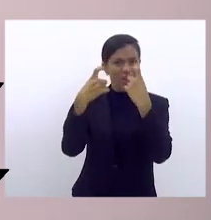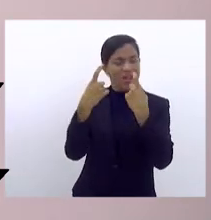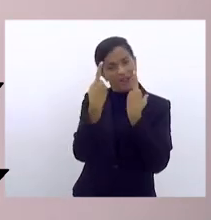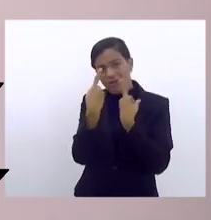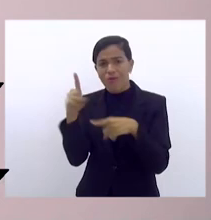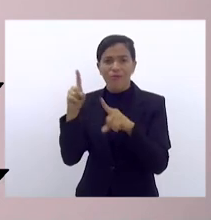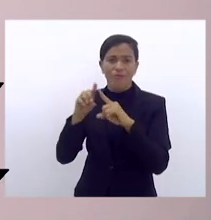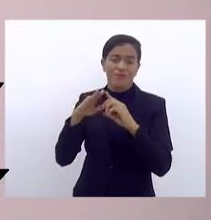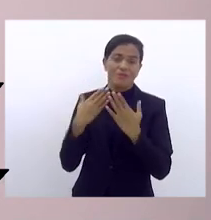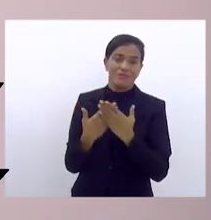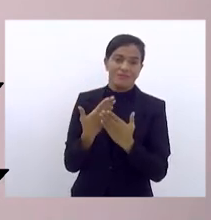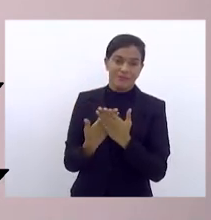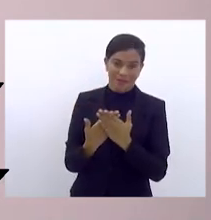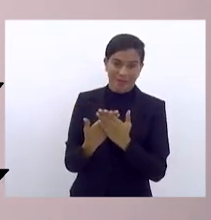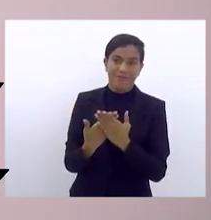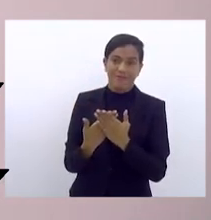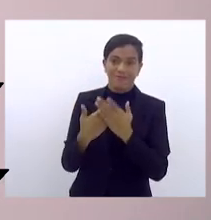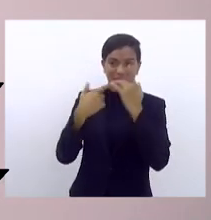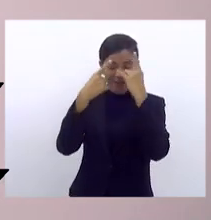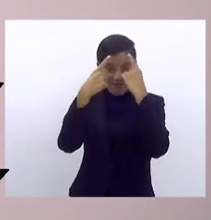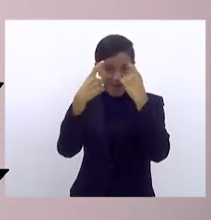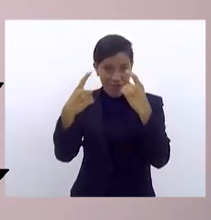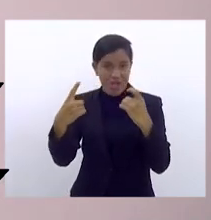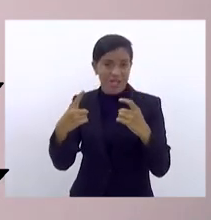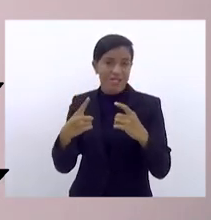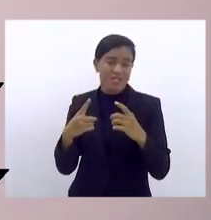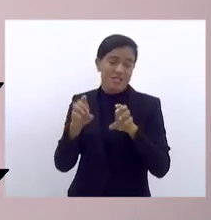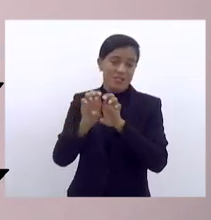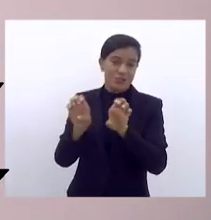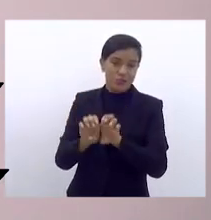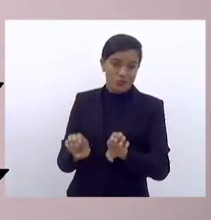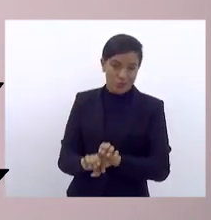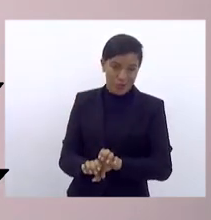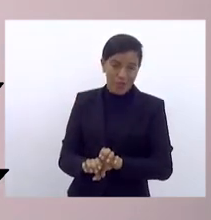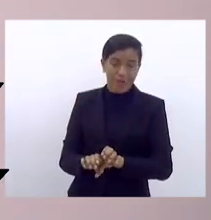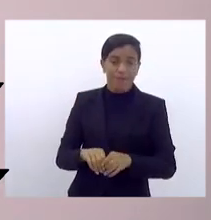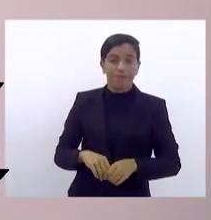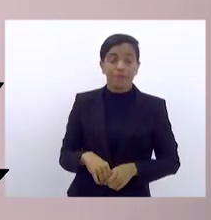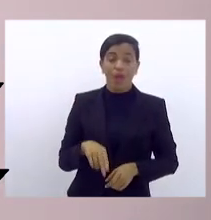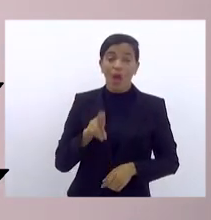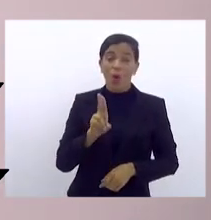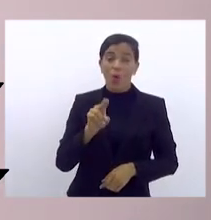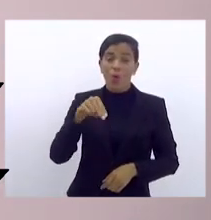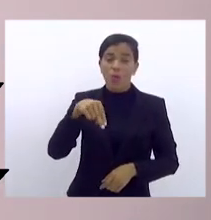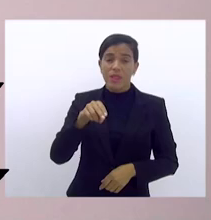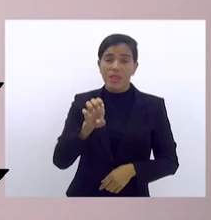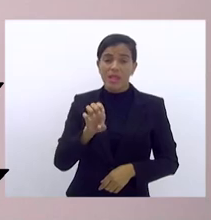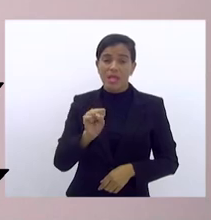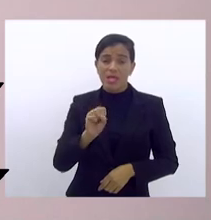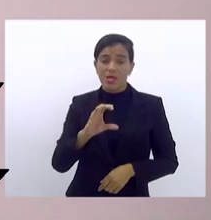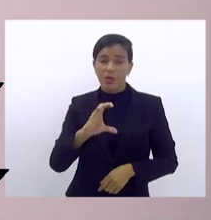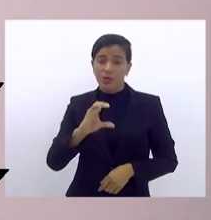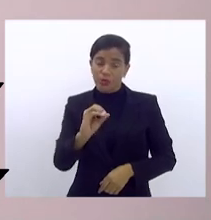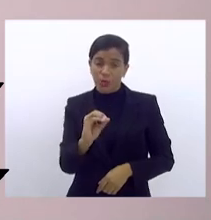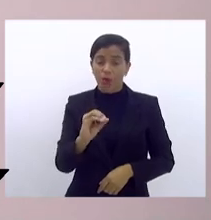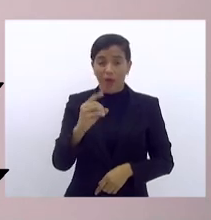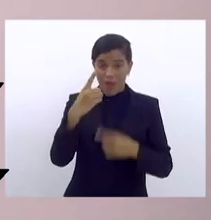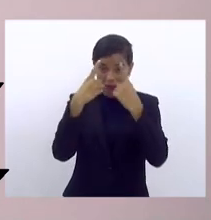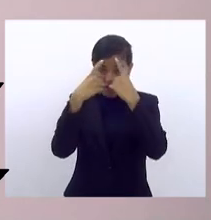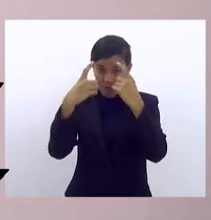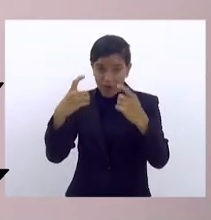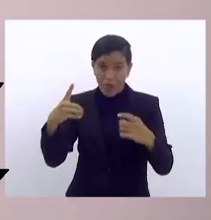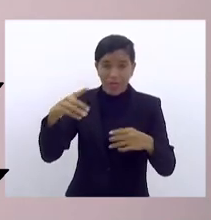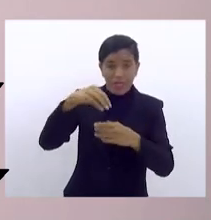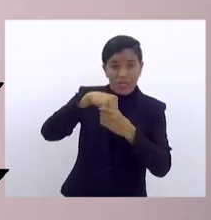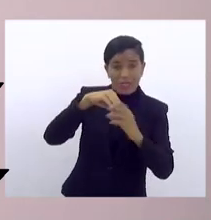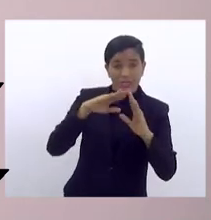as escolas a violência estrutural na definição da Unesco a violência escolar pode ser